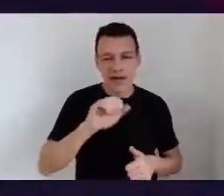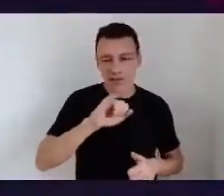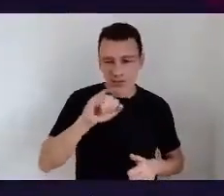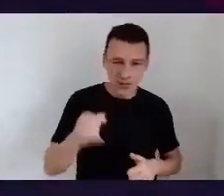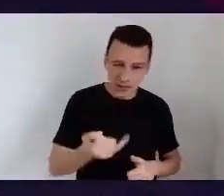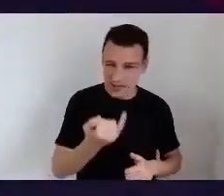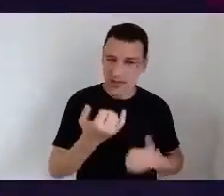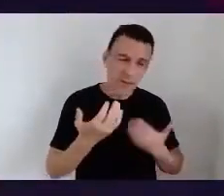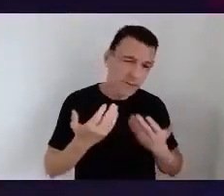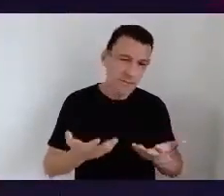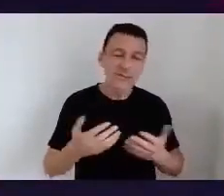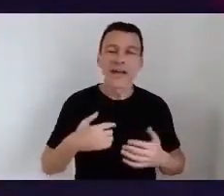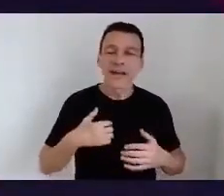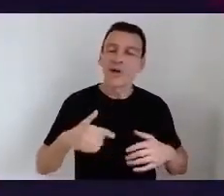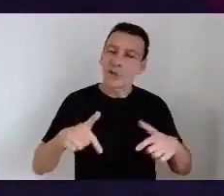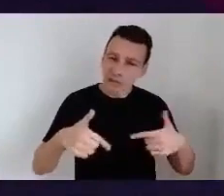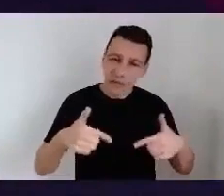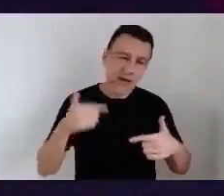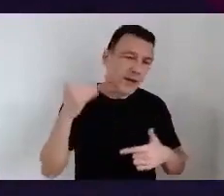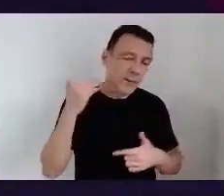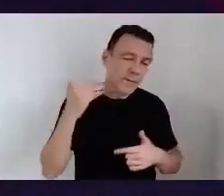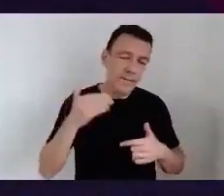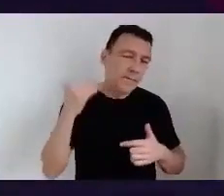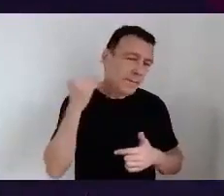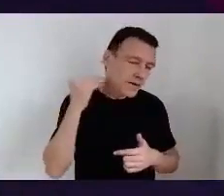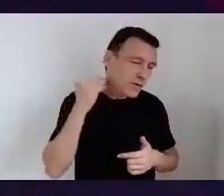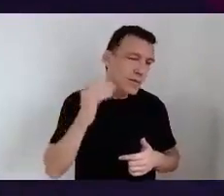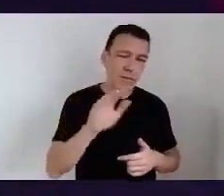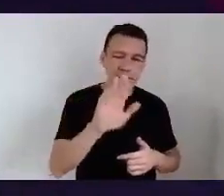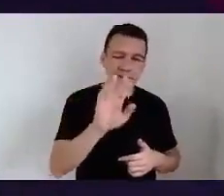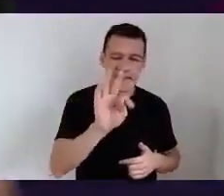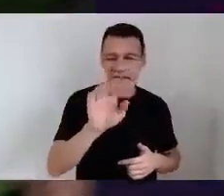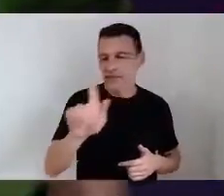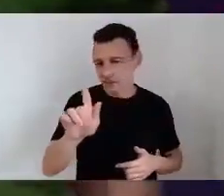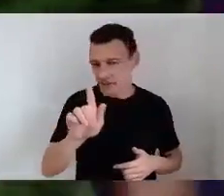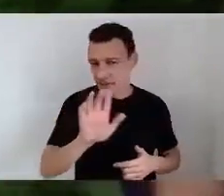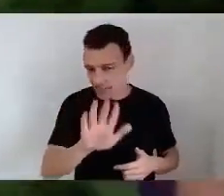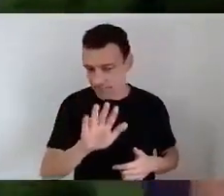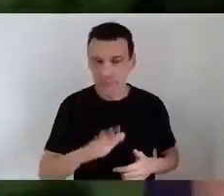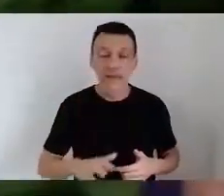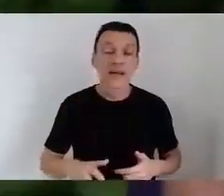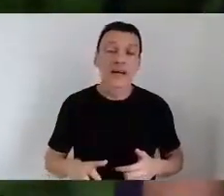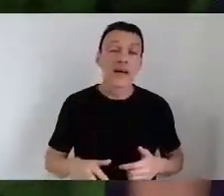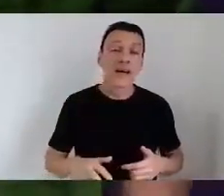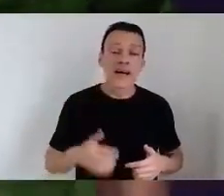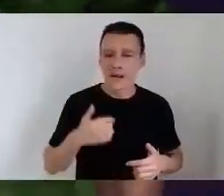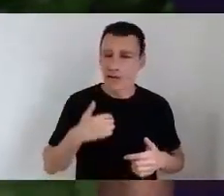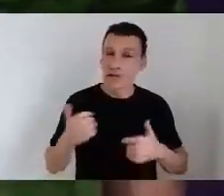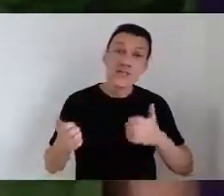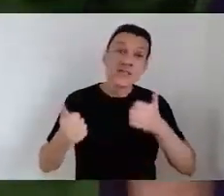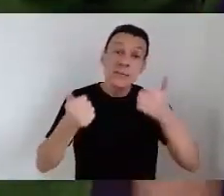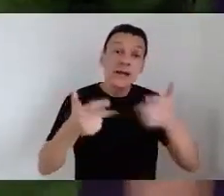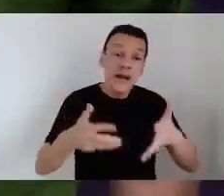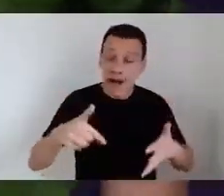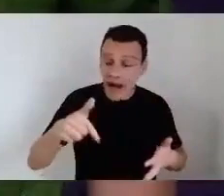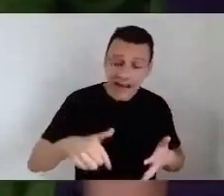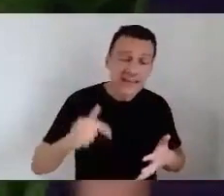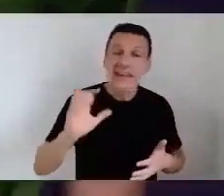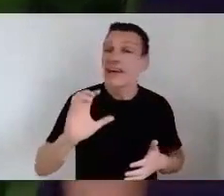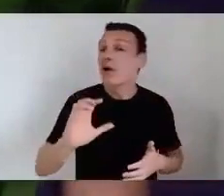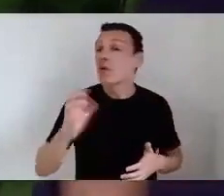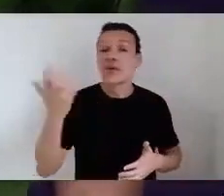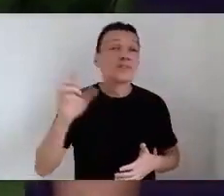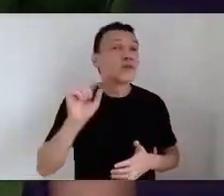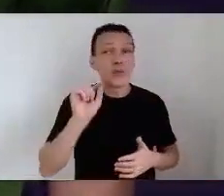Banco BTG Pactual. Mas antes de começar a contar sobre o nosso case, que é um case de alto impacto e de muita relevância para o nosso